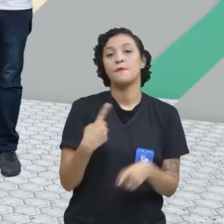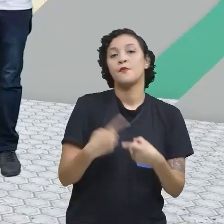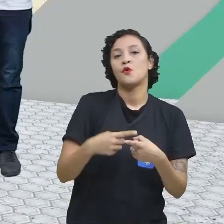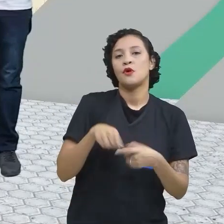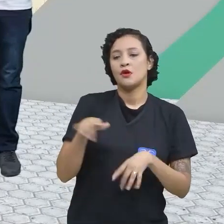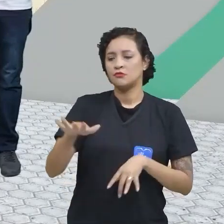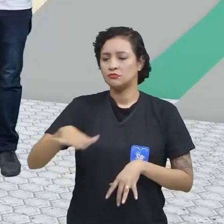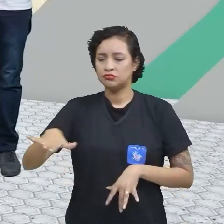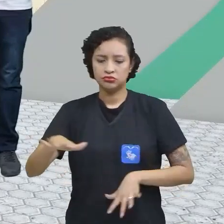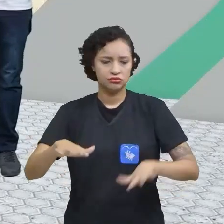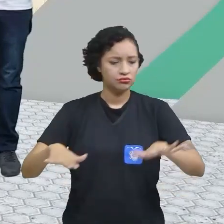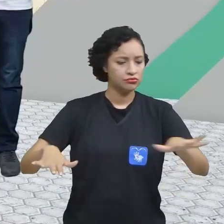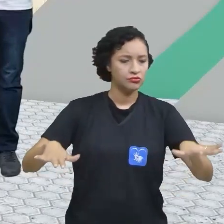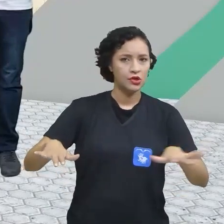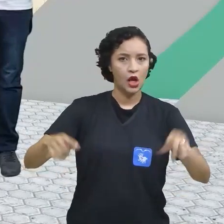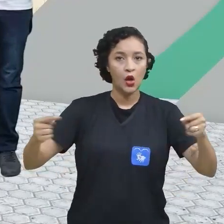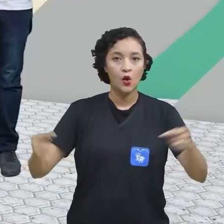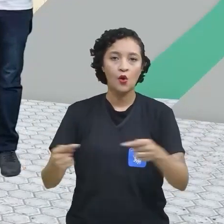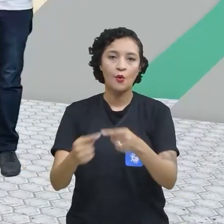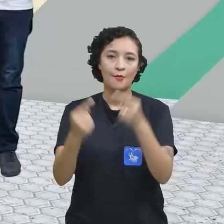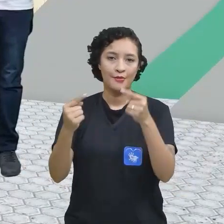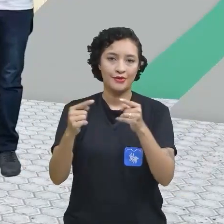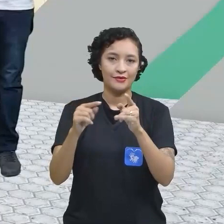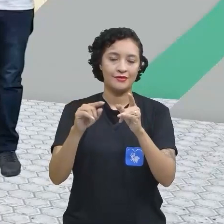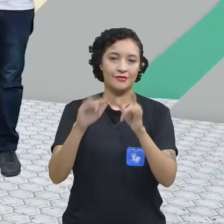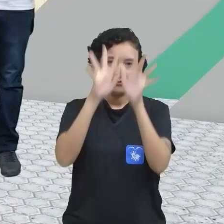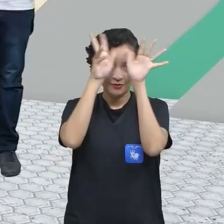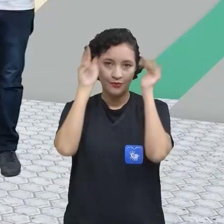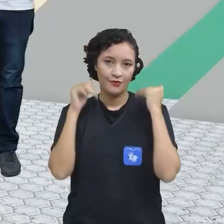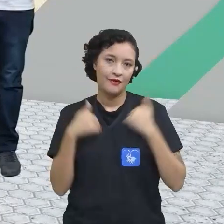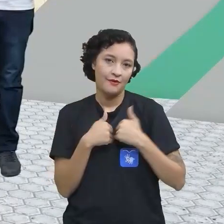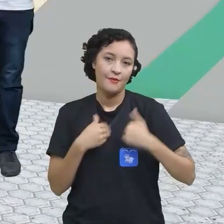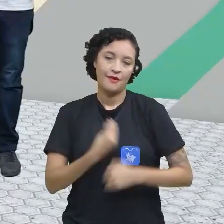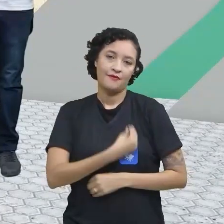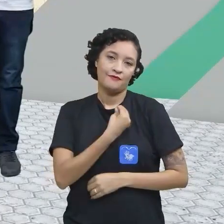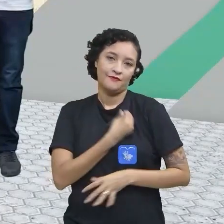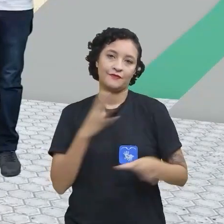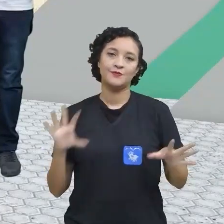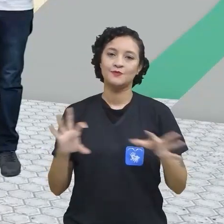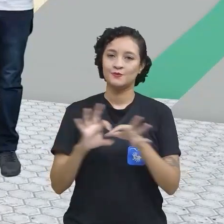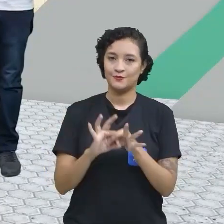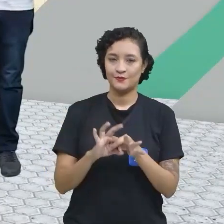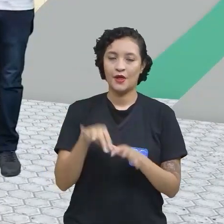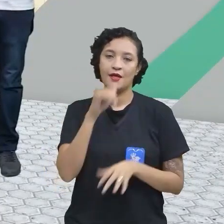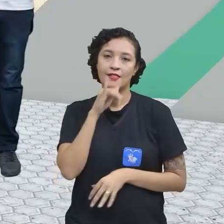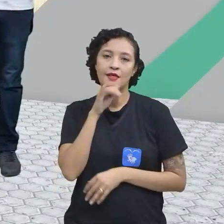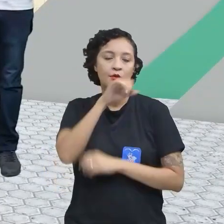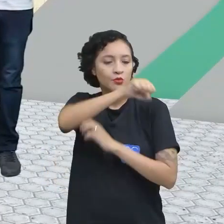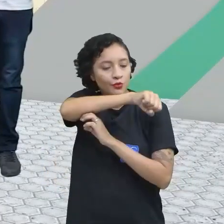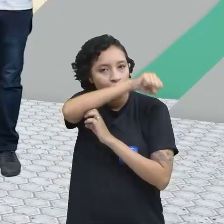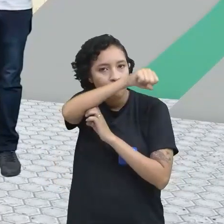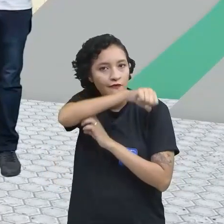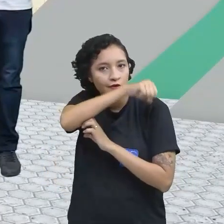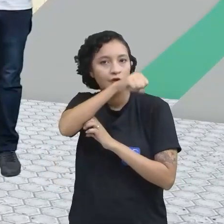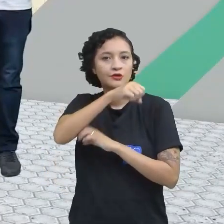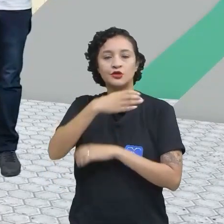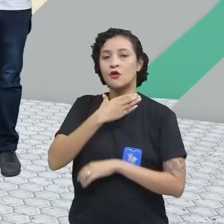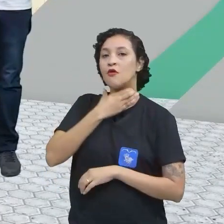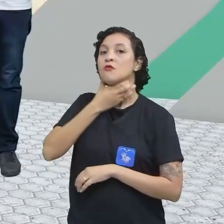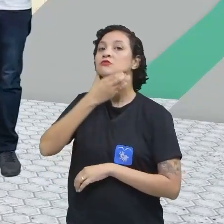eles convivam junto, né, de alguma forma. Um está ligado com o outro, por exemplo, os elefantes, as girafas,